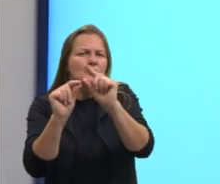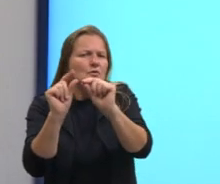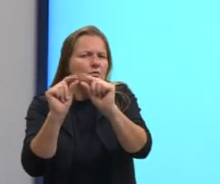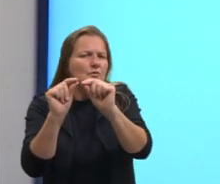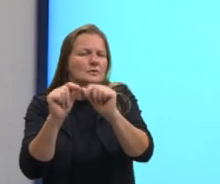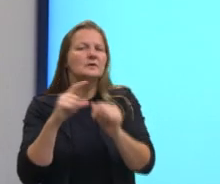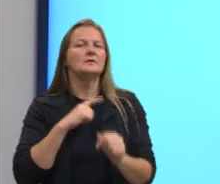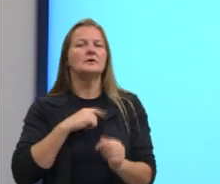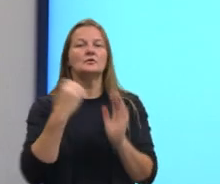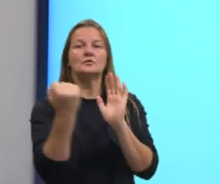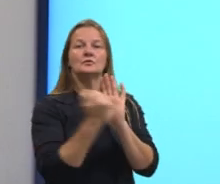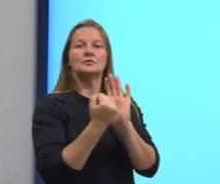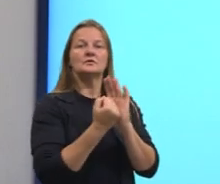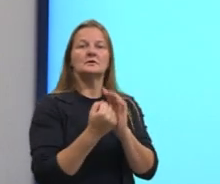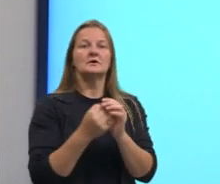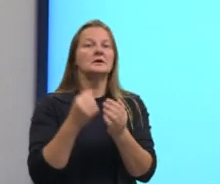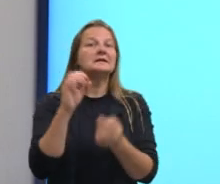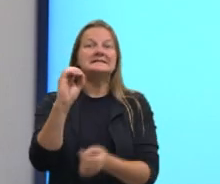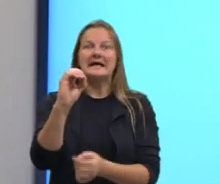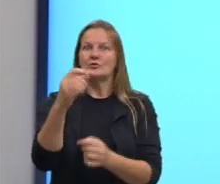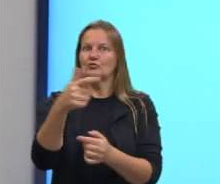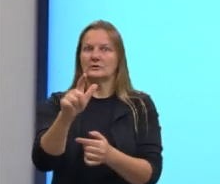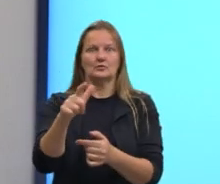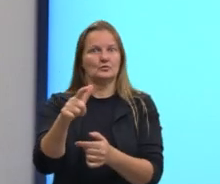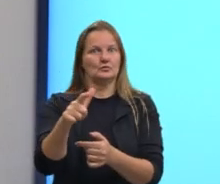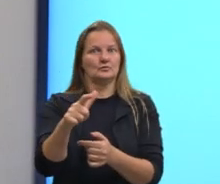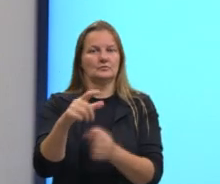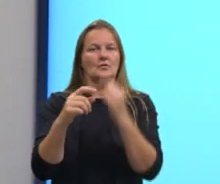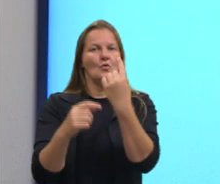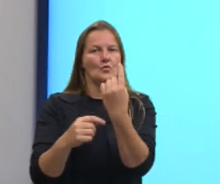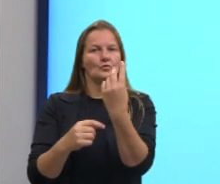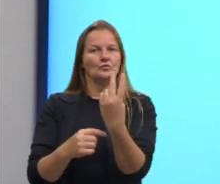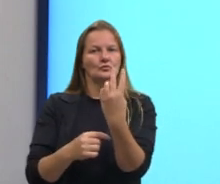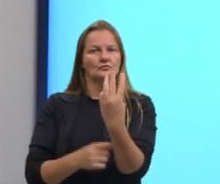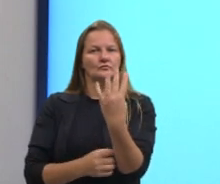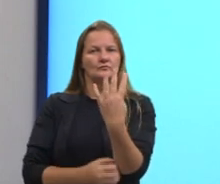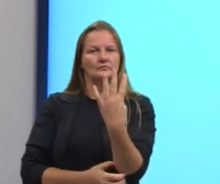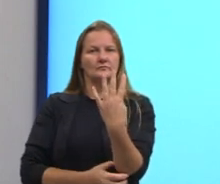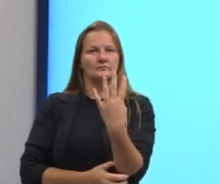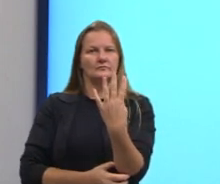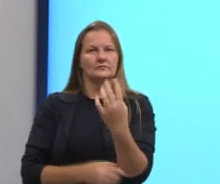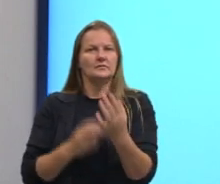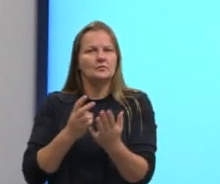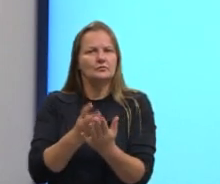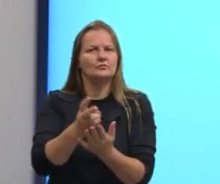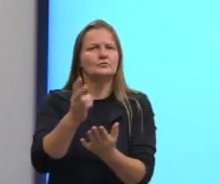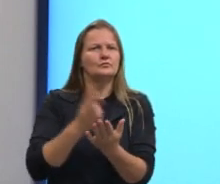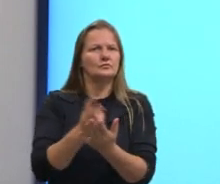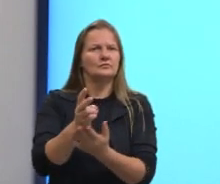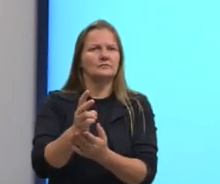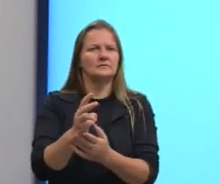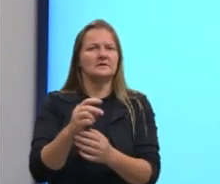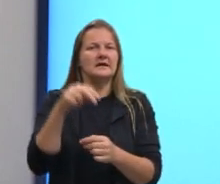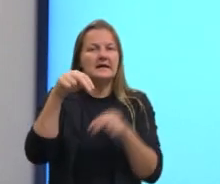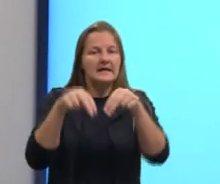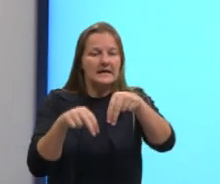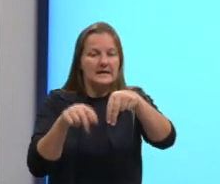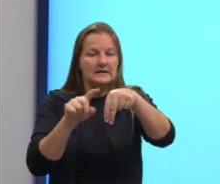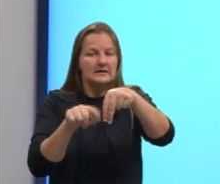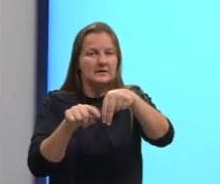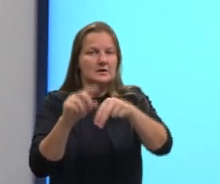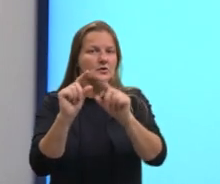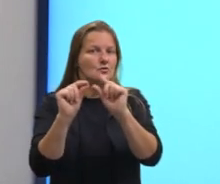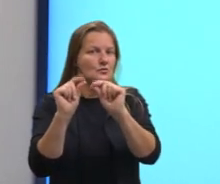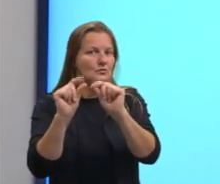asterisco comecem um tão M* comecem um dois três quatro e segue conjunto E esse sinal